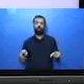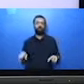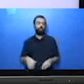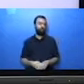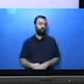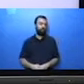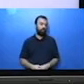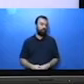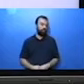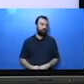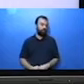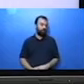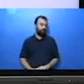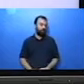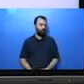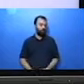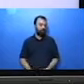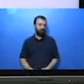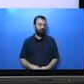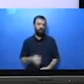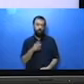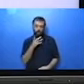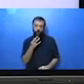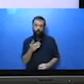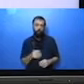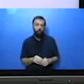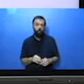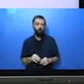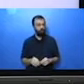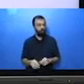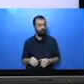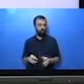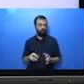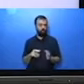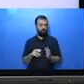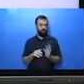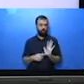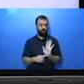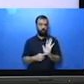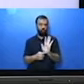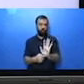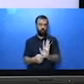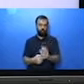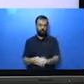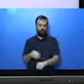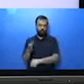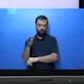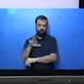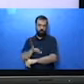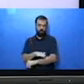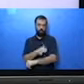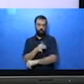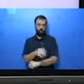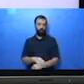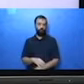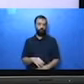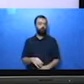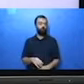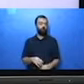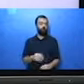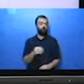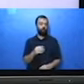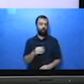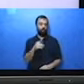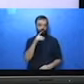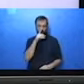marrom e o amarelo. Cada um determina o tipo de relevo. O amarelo são os planaltos,